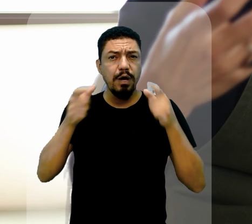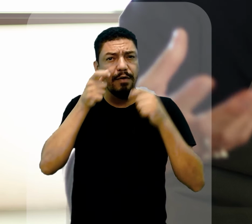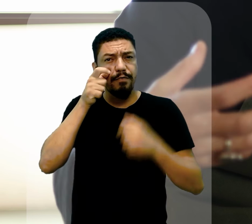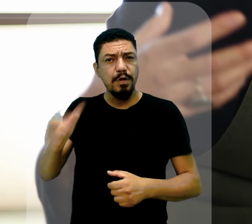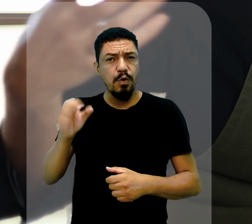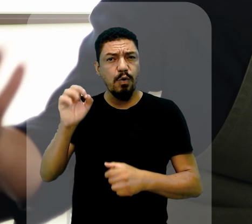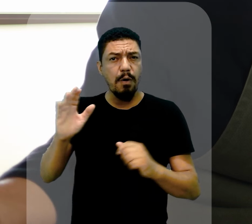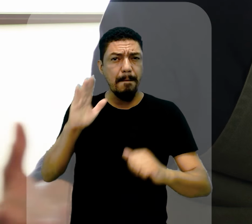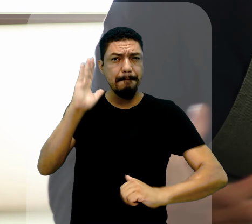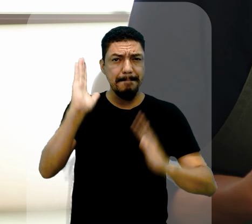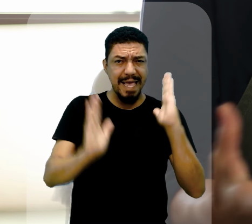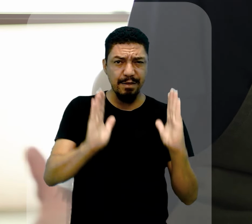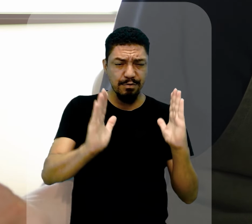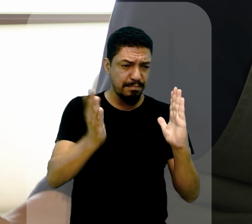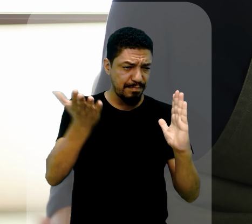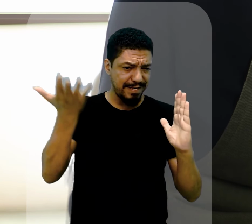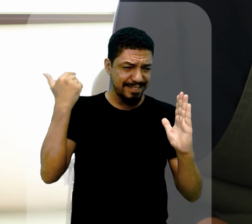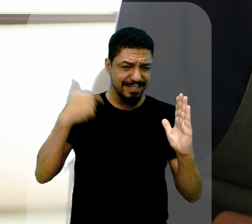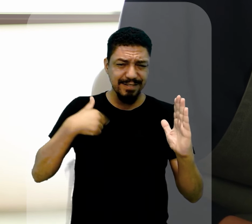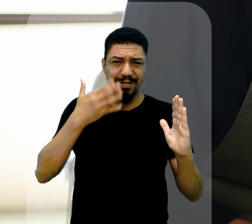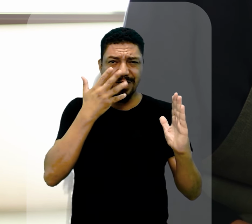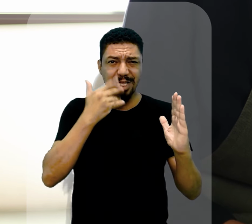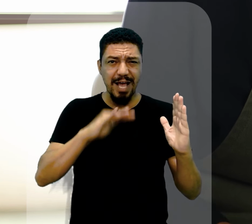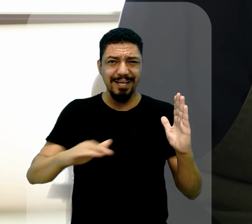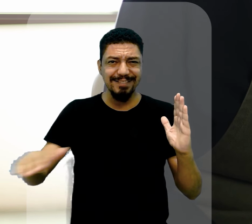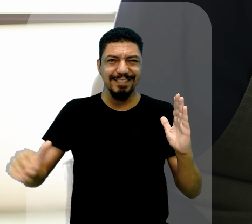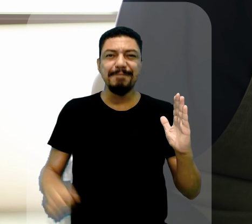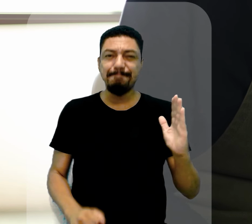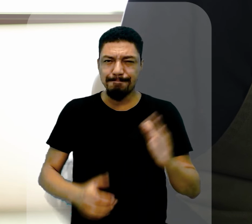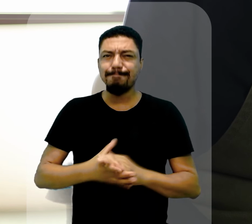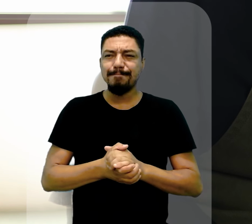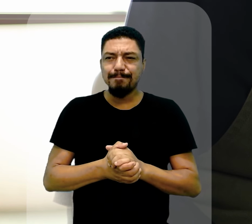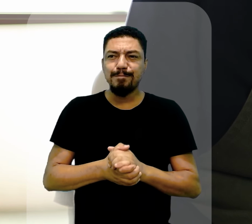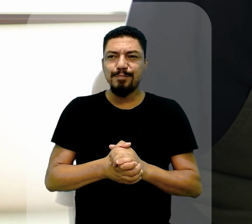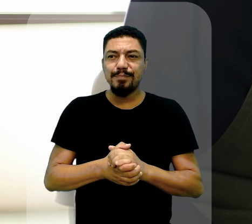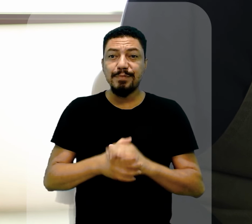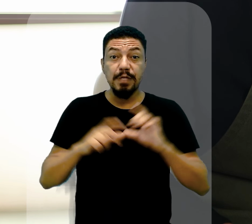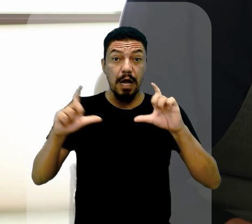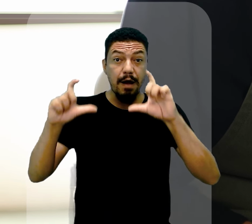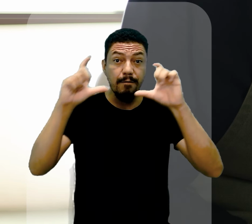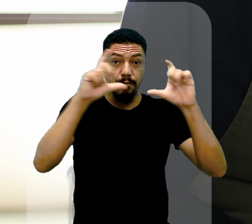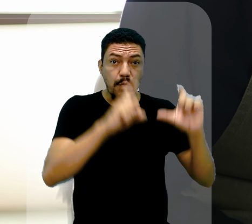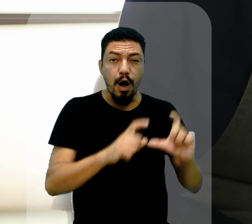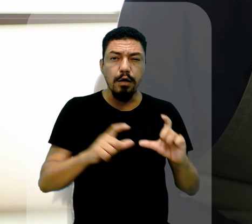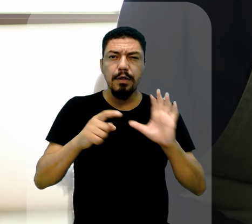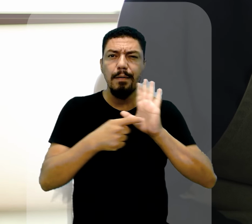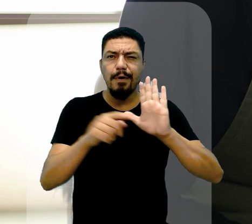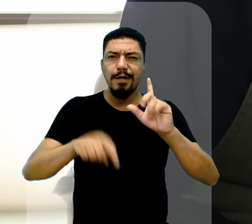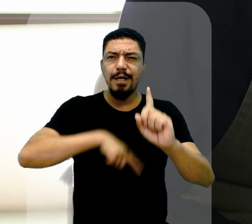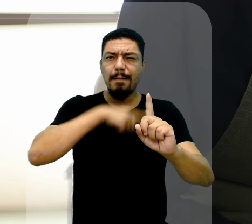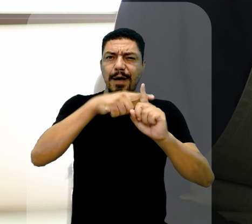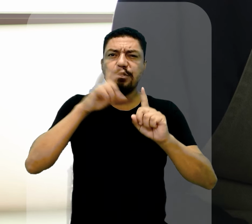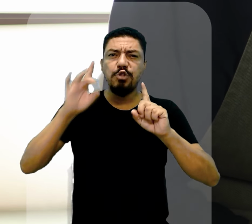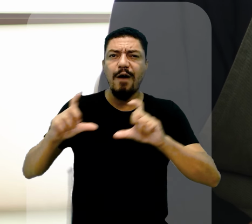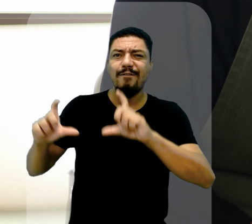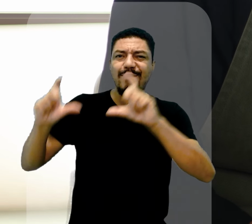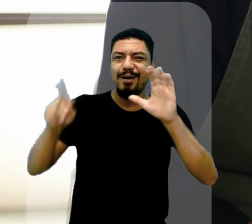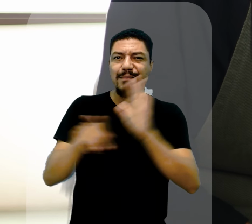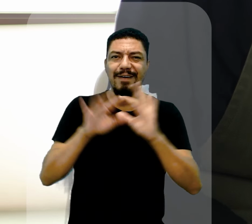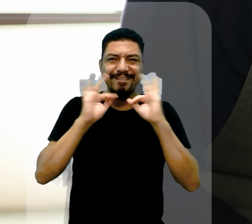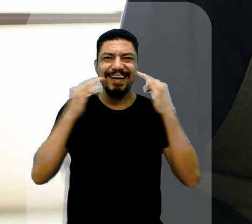de épocas quando a gente era criança. Mas a fotobiografia ela é mais do que só um álbum de família. O